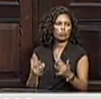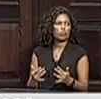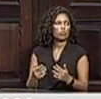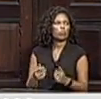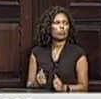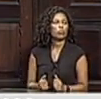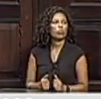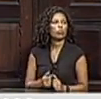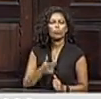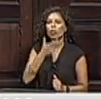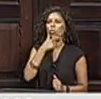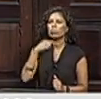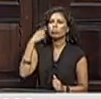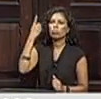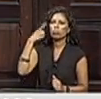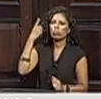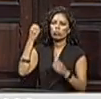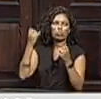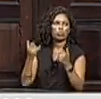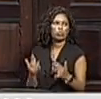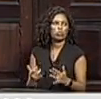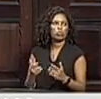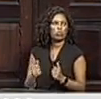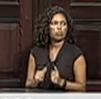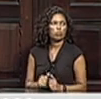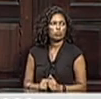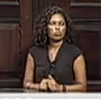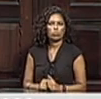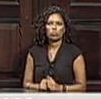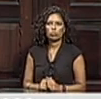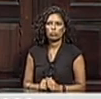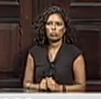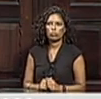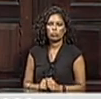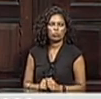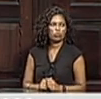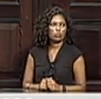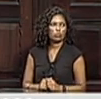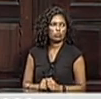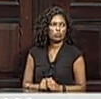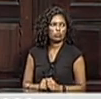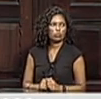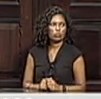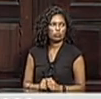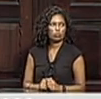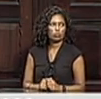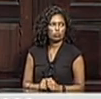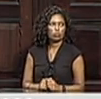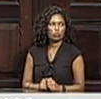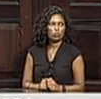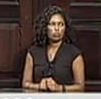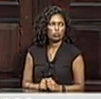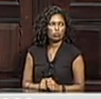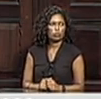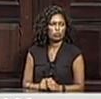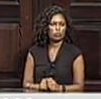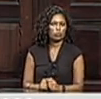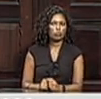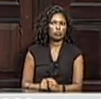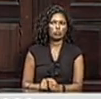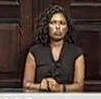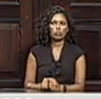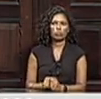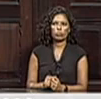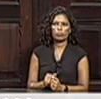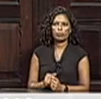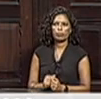Senhor presidente e demais deputados, vou defender aqui a emenda modificativa número 94, que eu apresentei no Colégio de